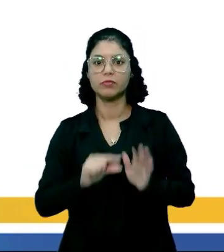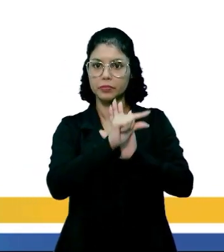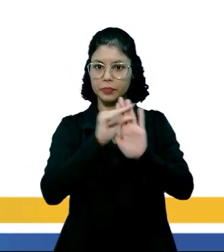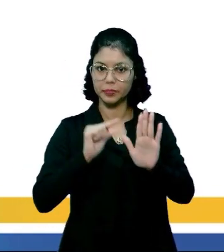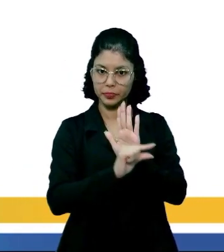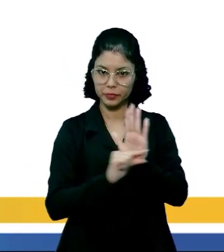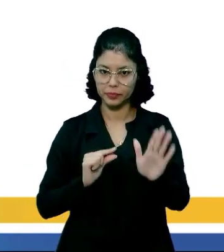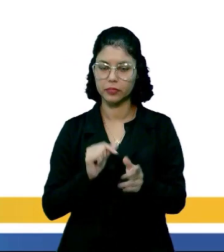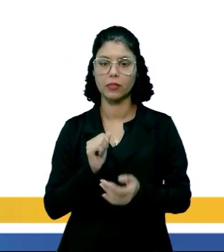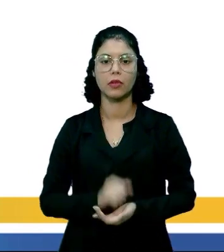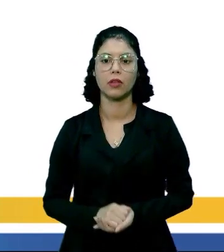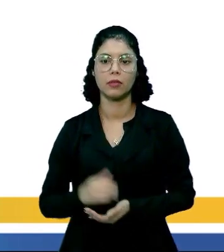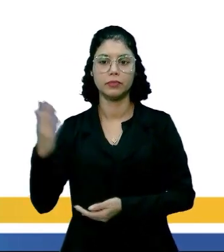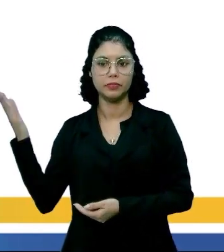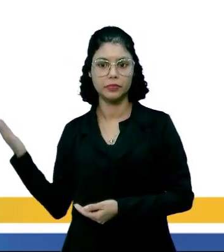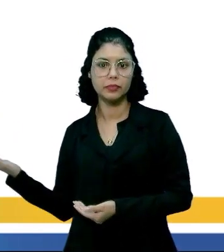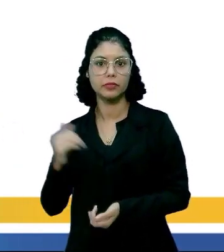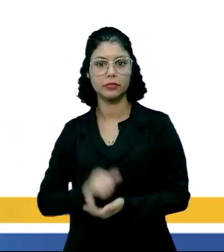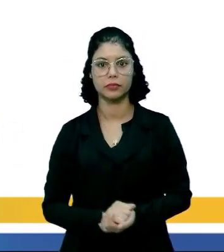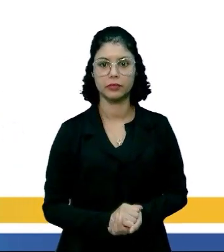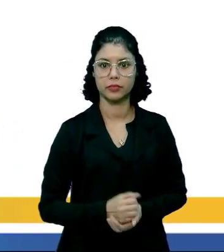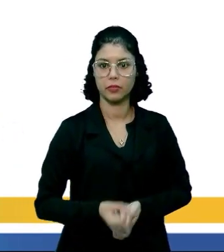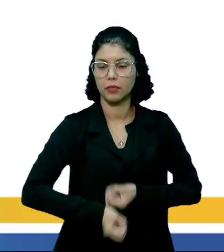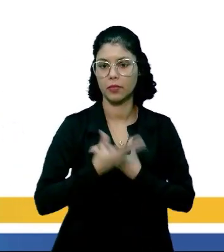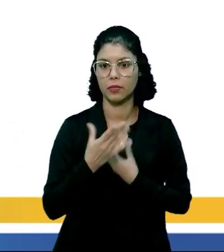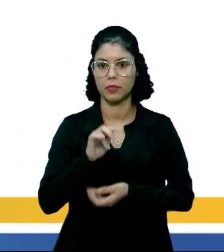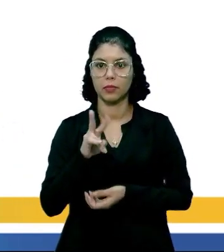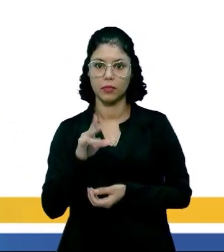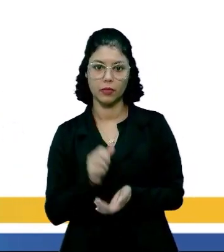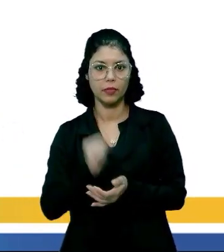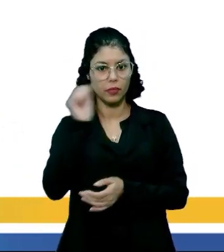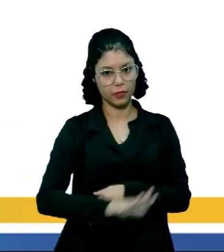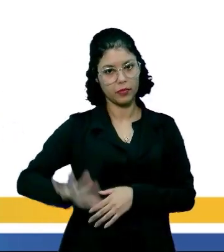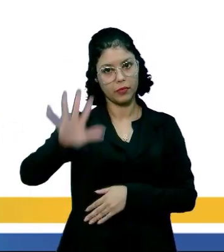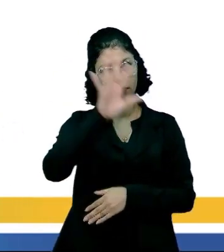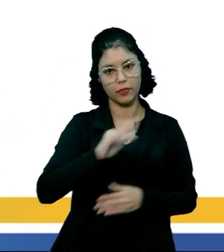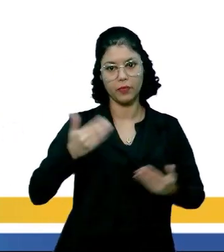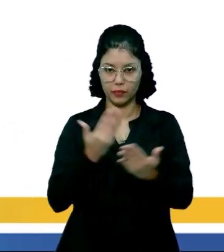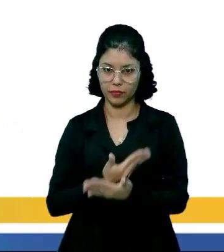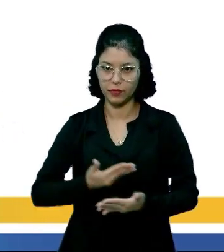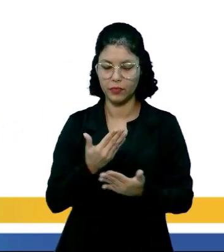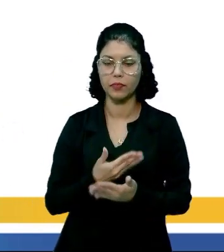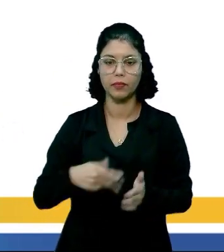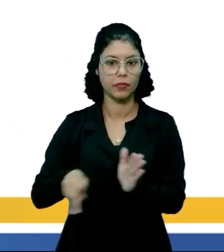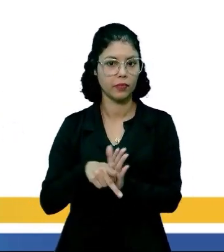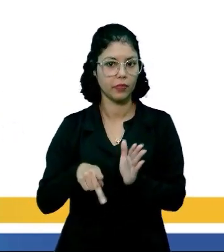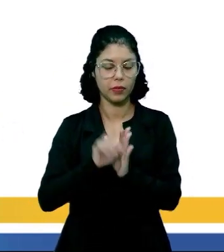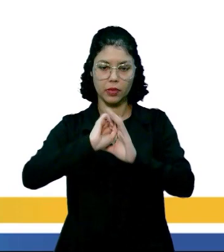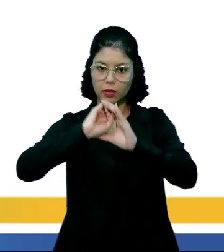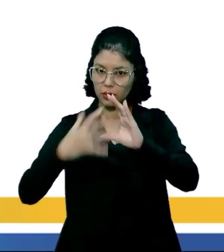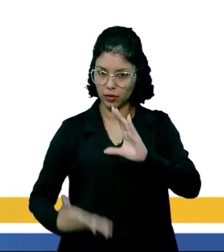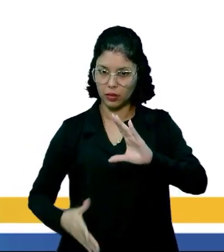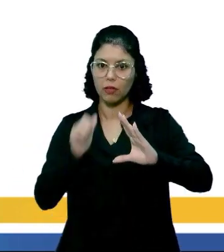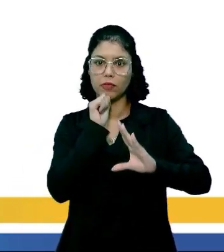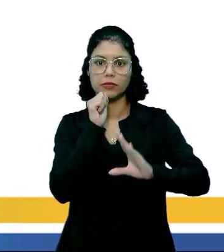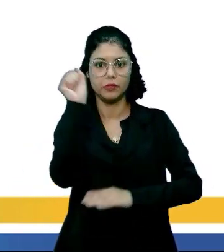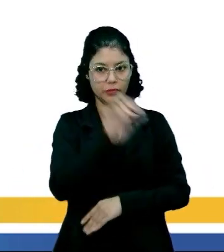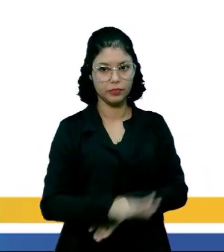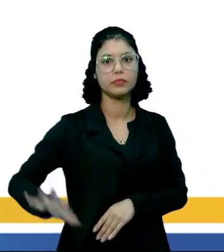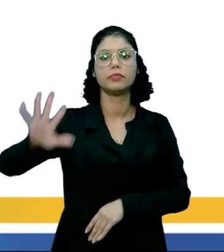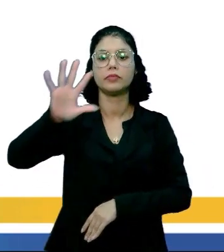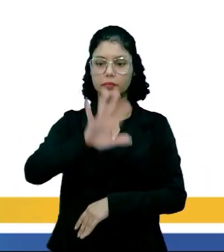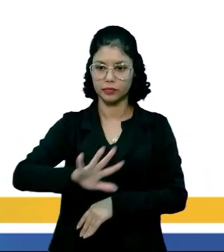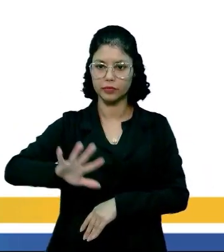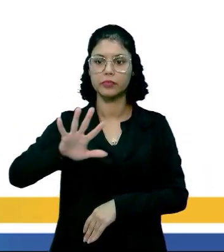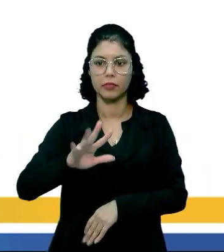versos, tá? Ele é um poeta lírico e nacionalista, quer dizer, leva em consideração a característica